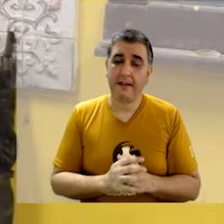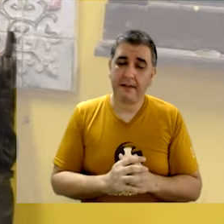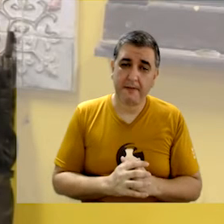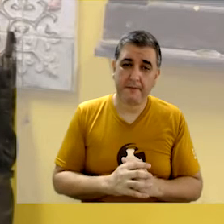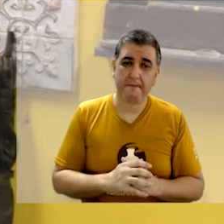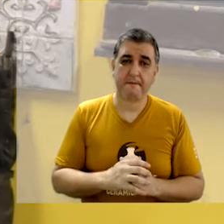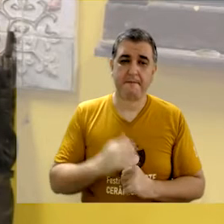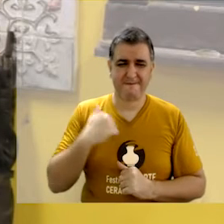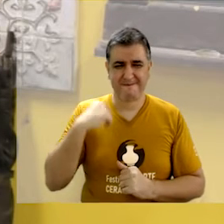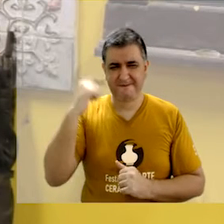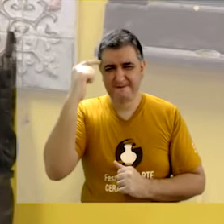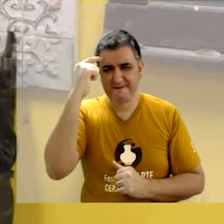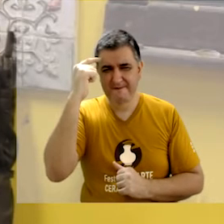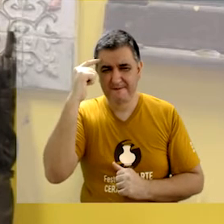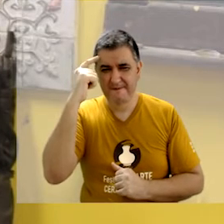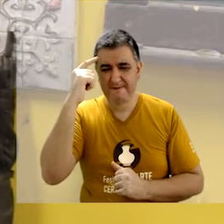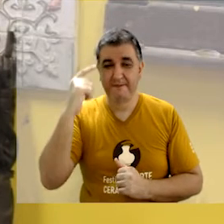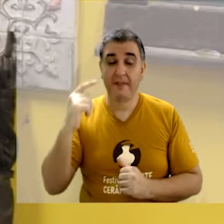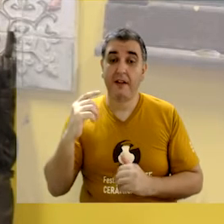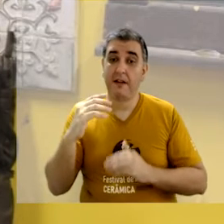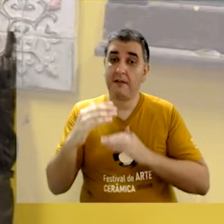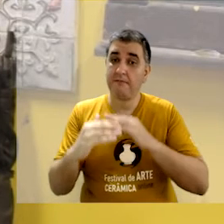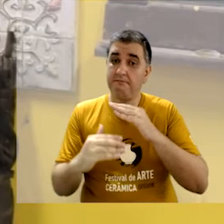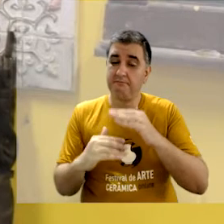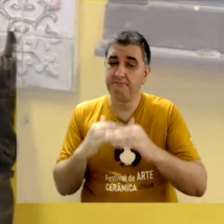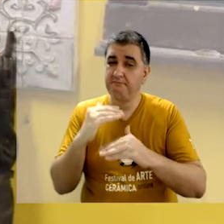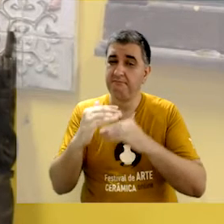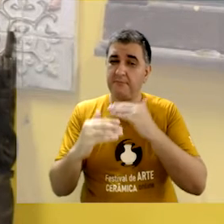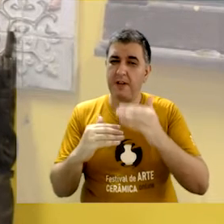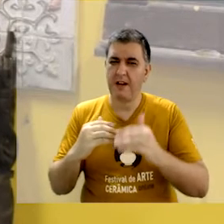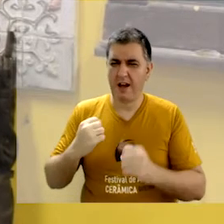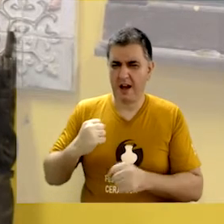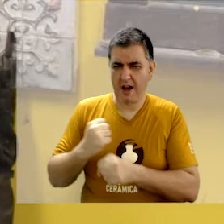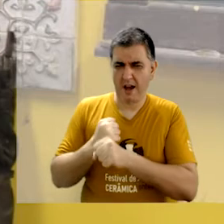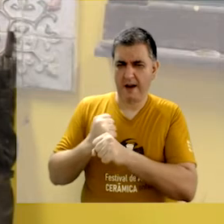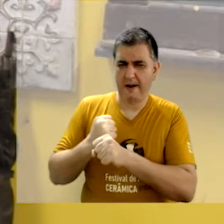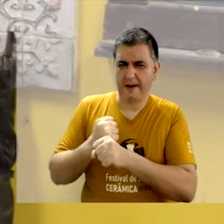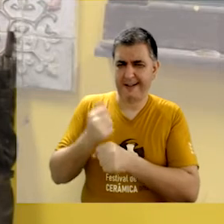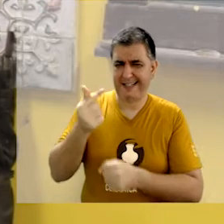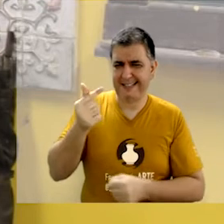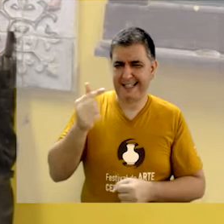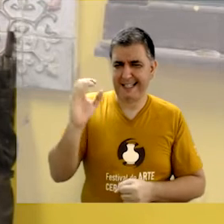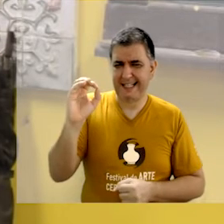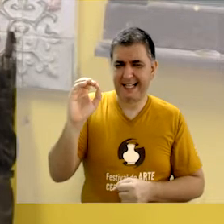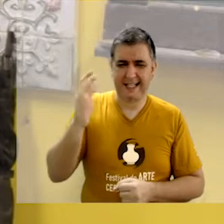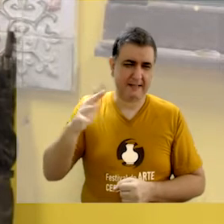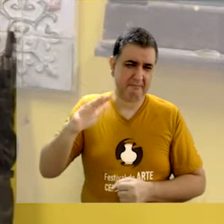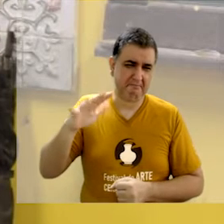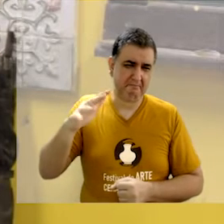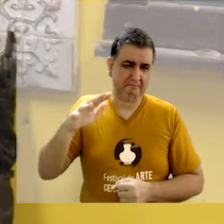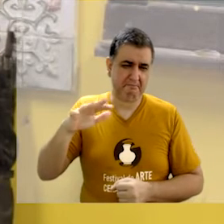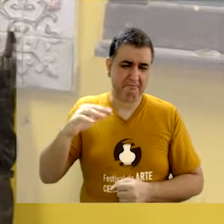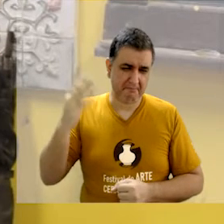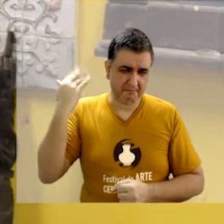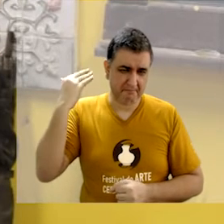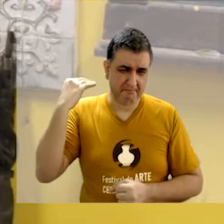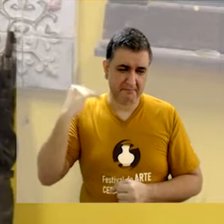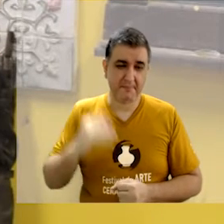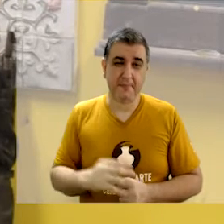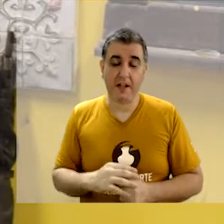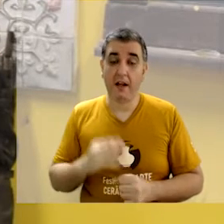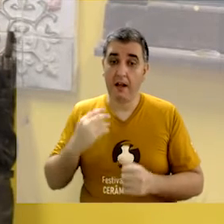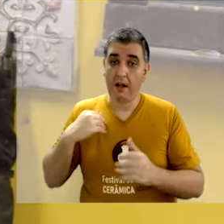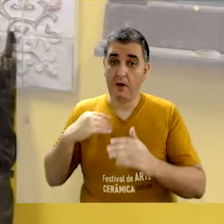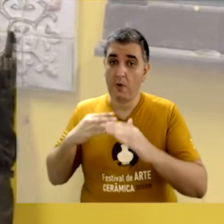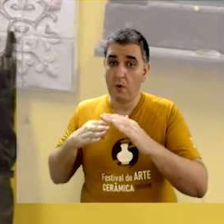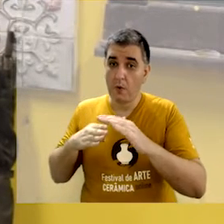Houve uma efervescência muito grande nos anos 70, né? E aí eu embarquei com um grupo de artistas um pouco